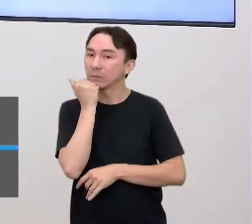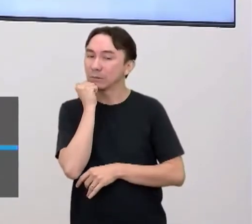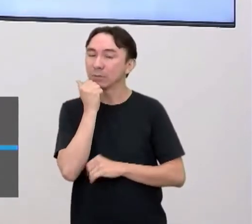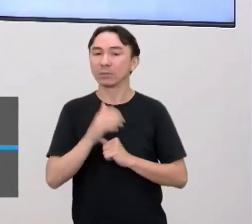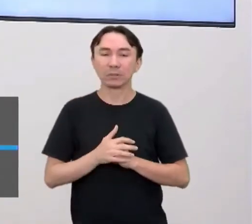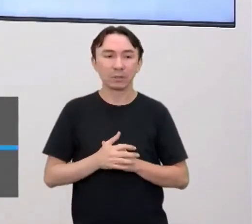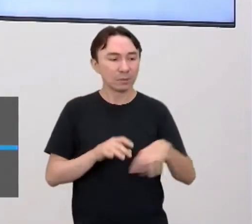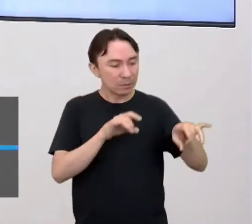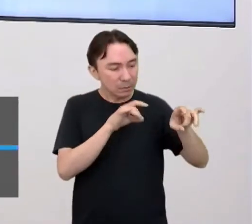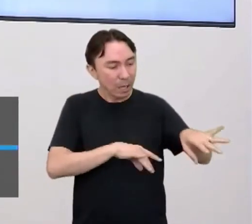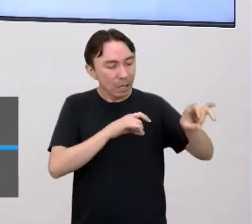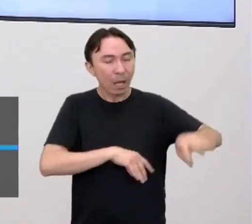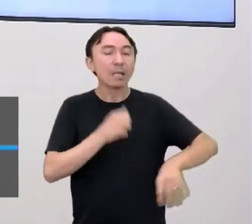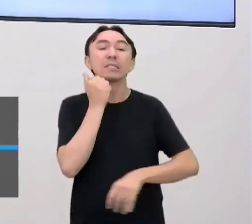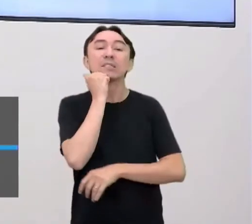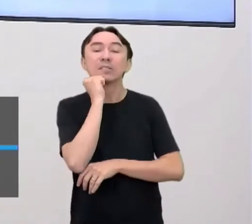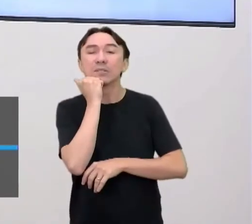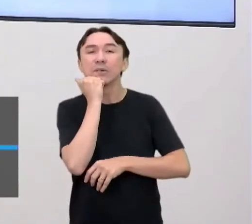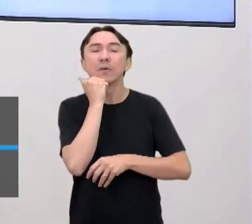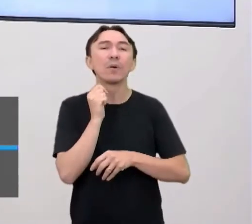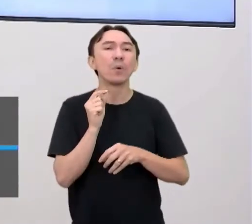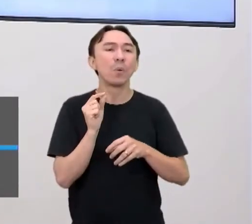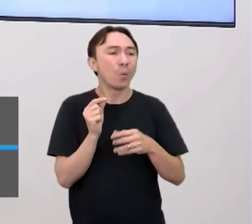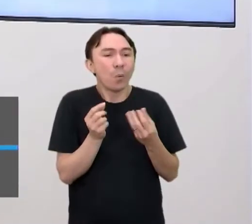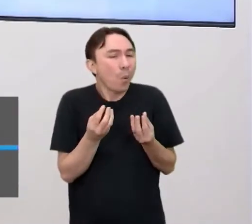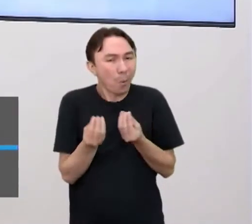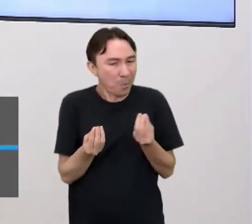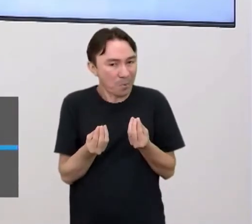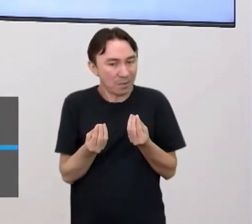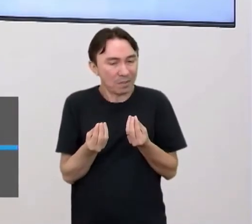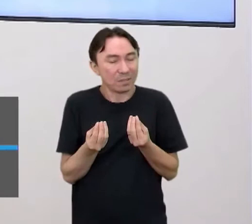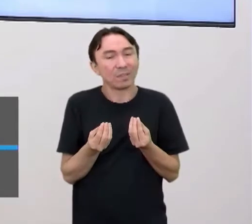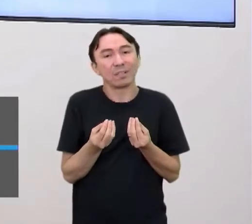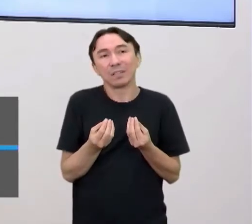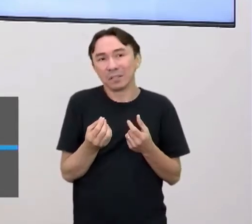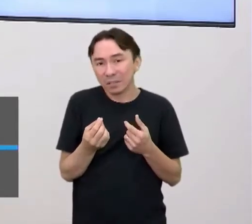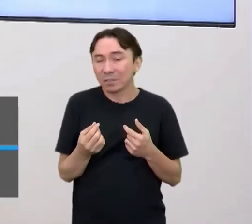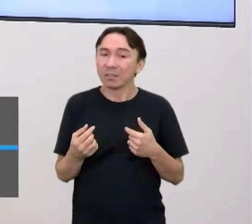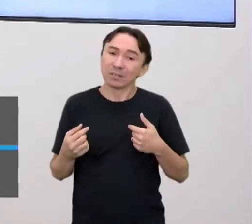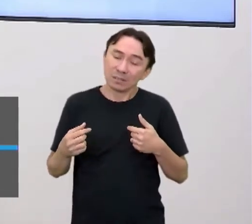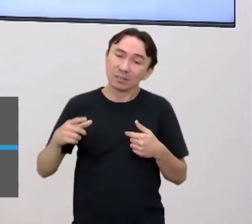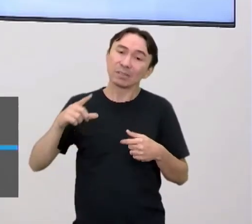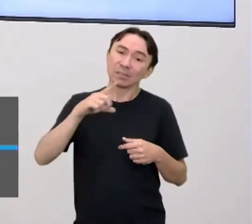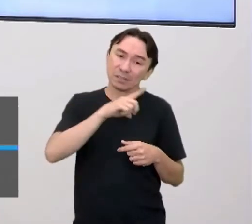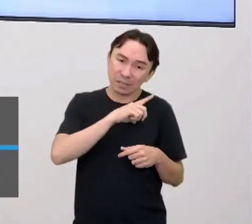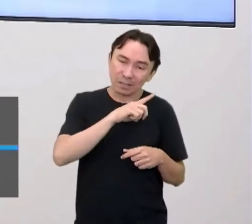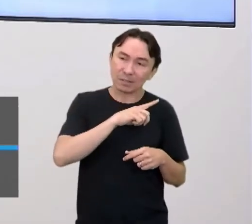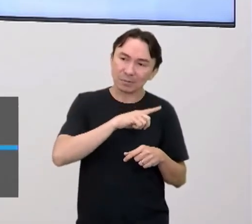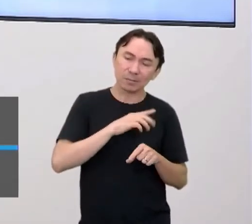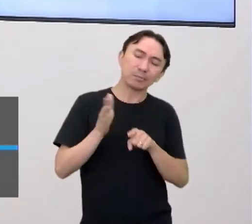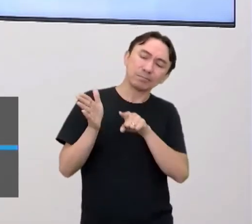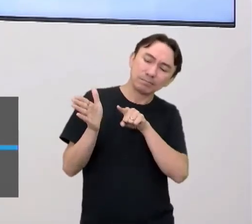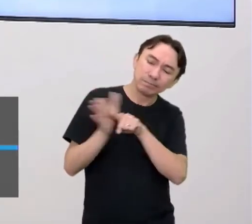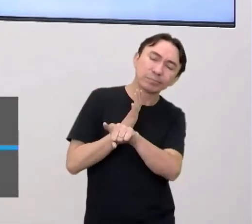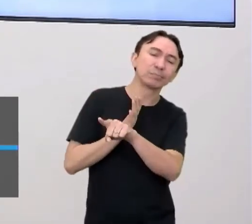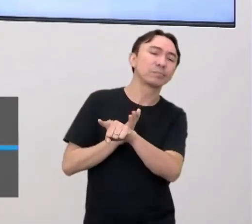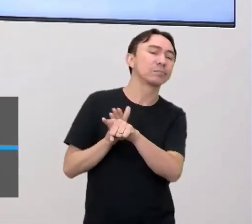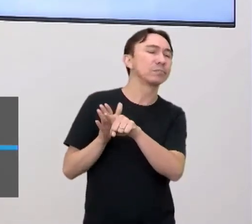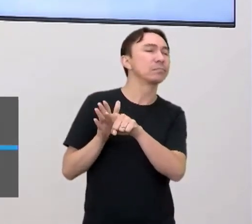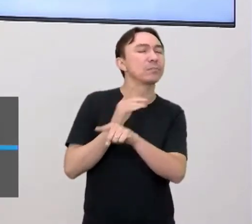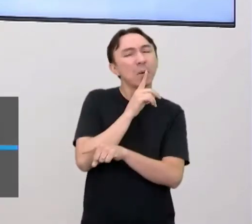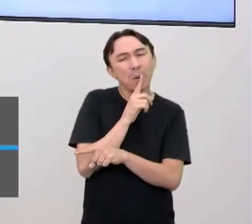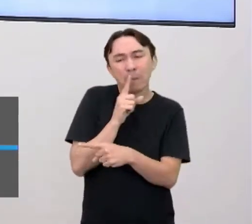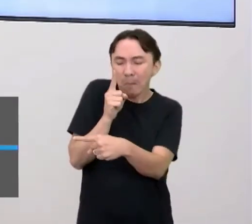da metodologia científica? É quando eu faço ali um questionamento, eu produzo uma